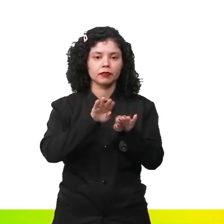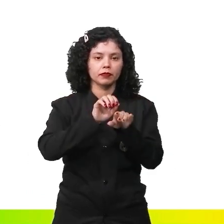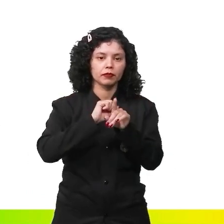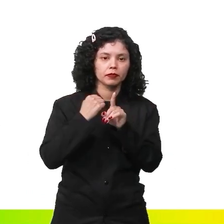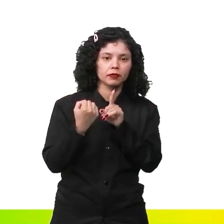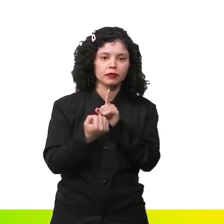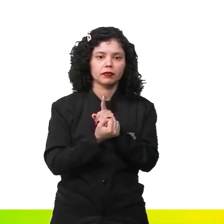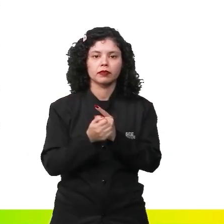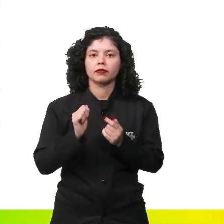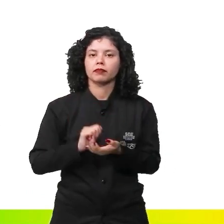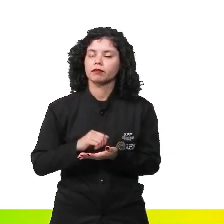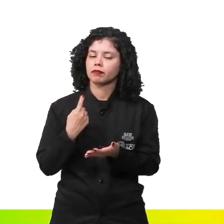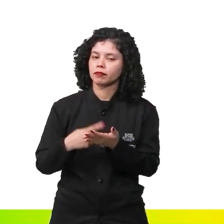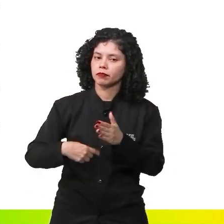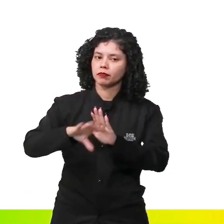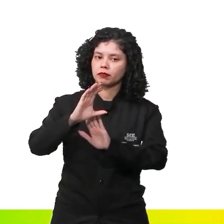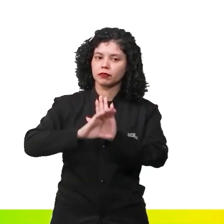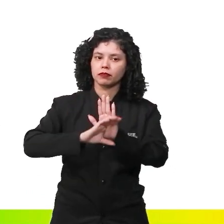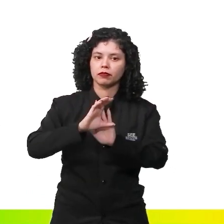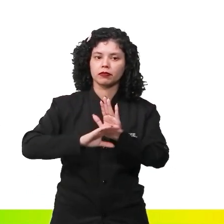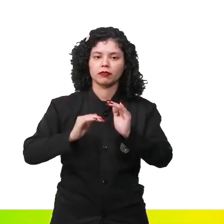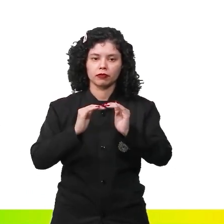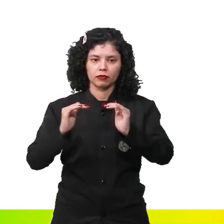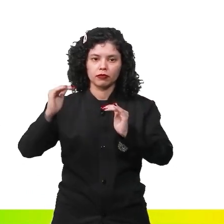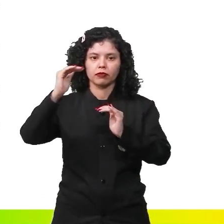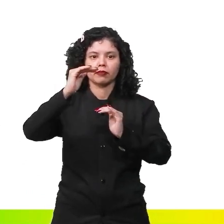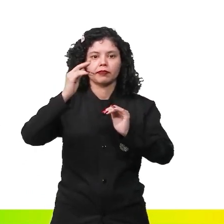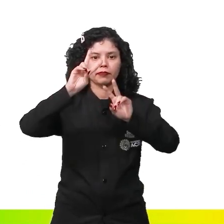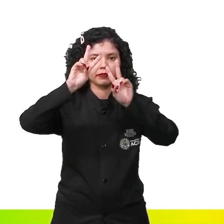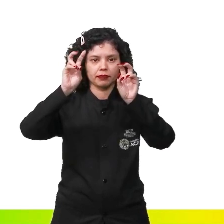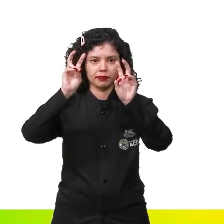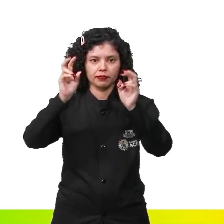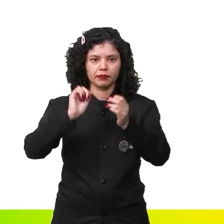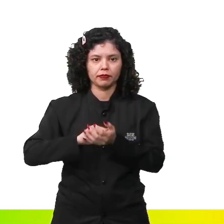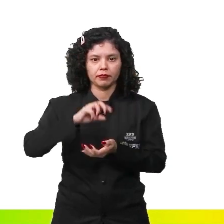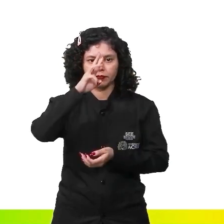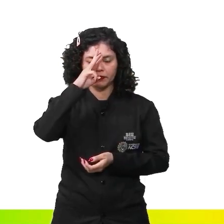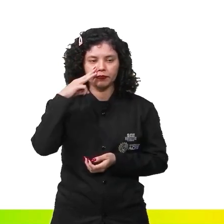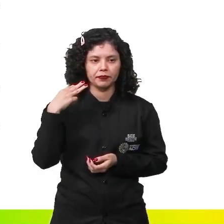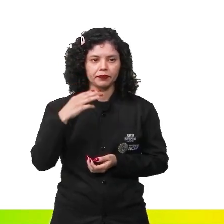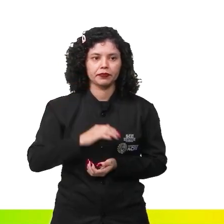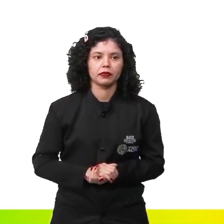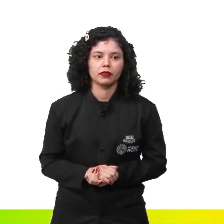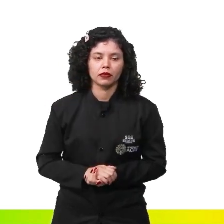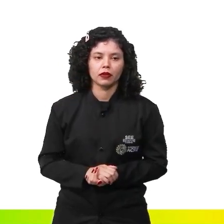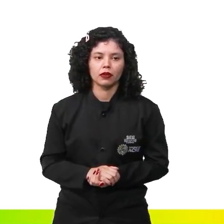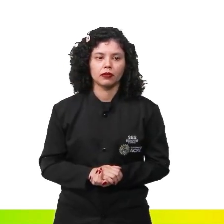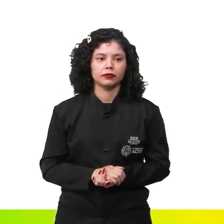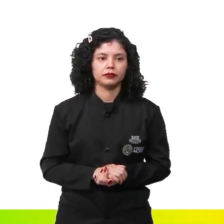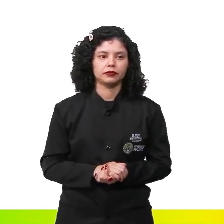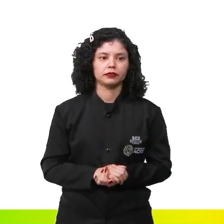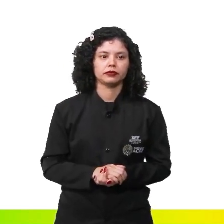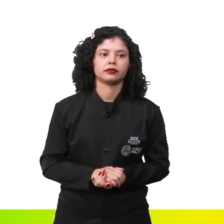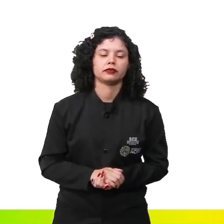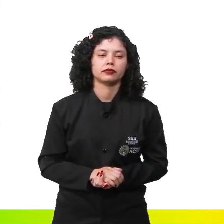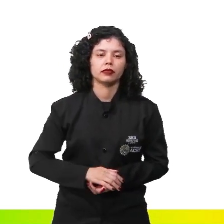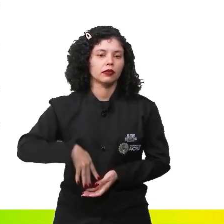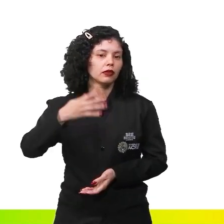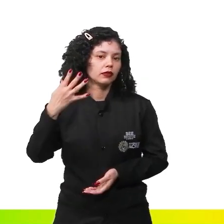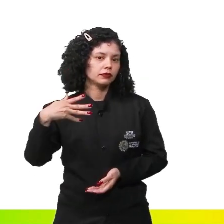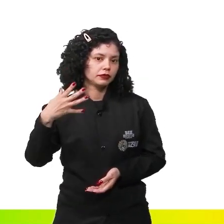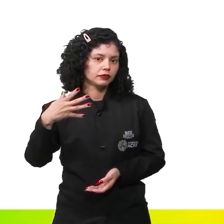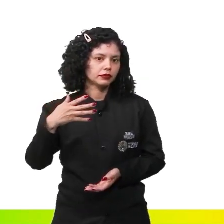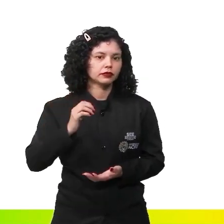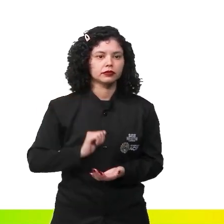sociais, eles são conceitos relevantes na teoria marxista. Analisando agora a